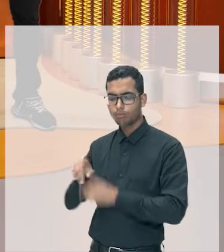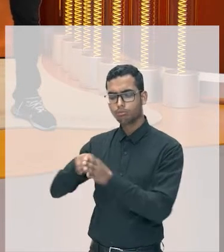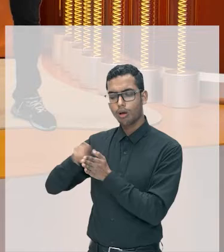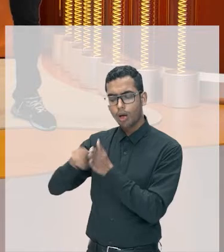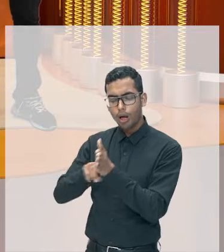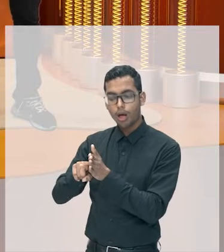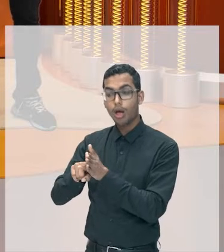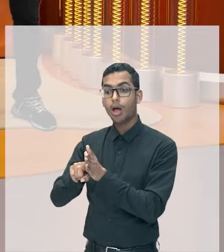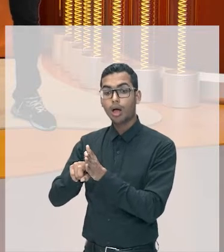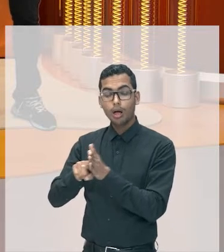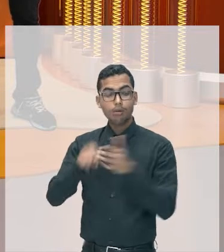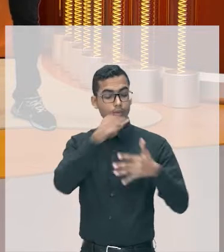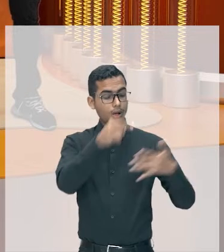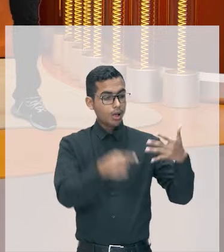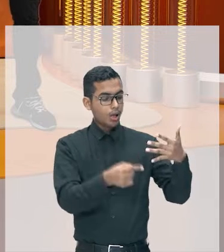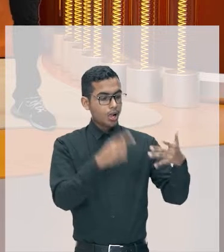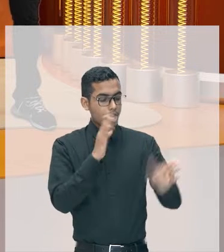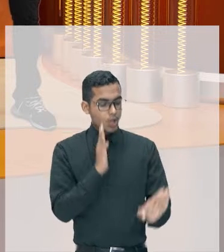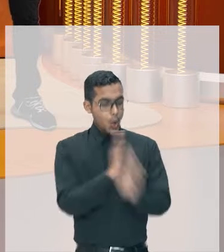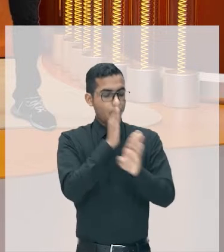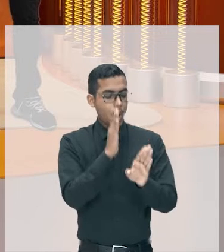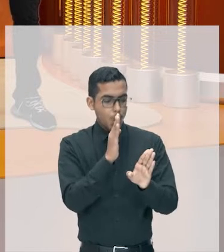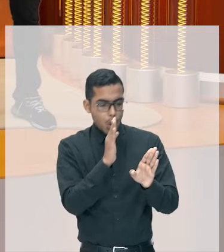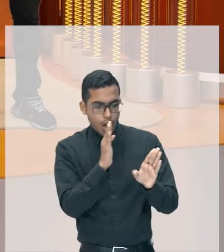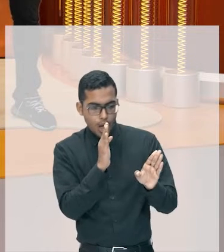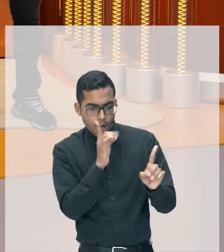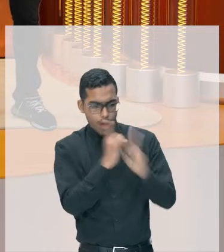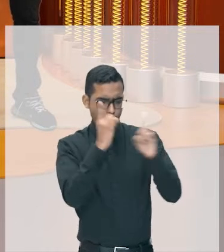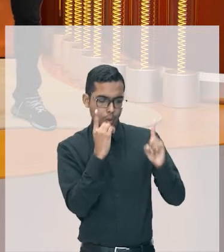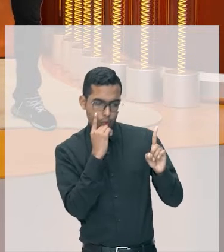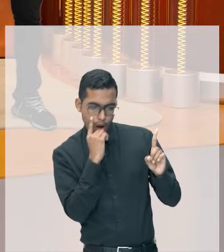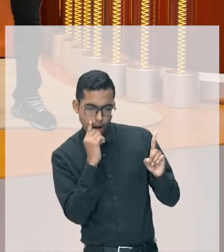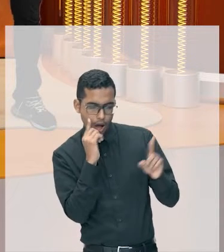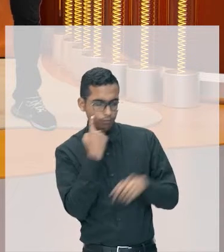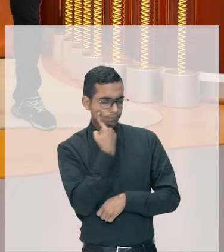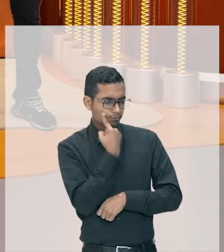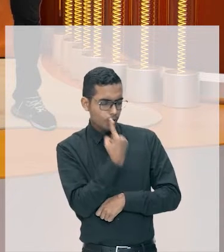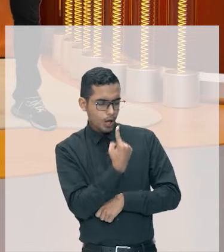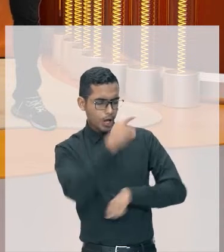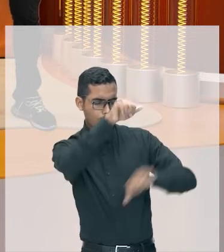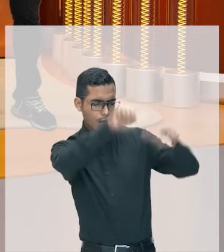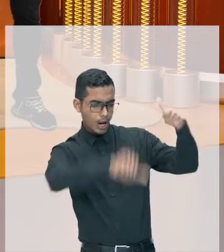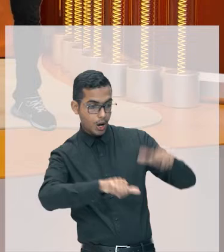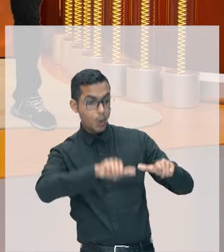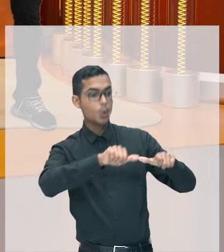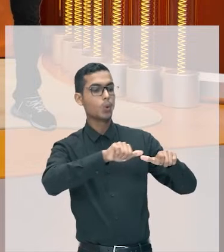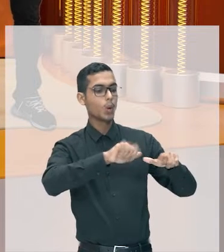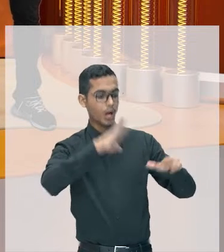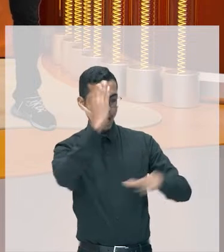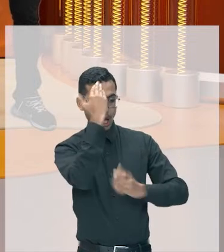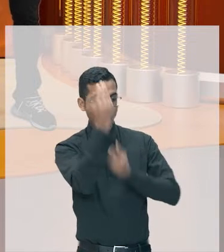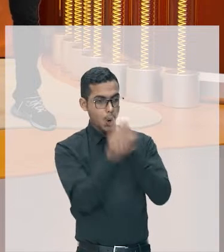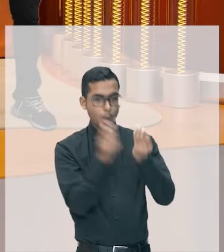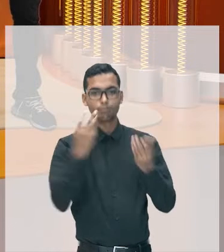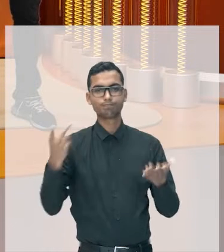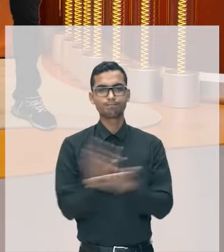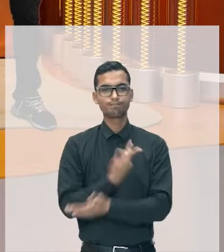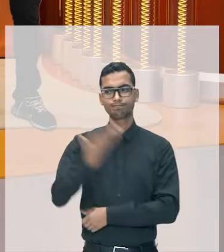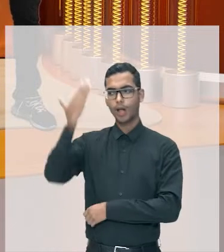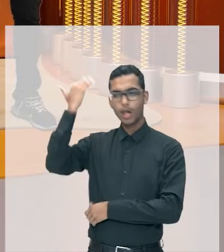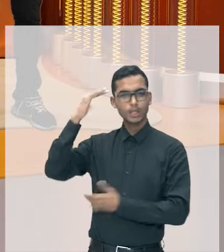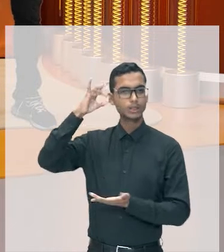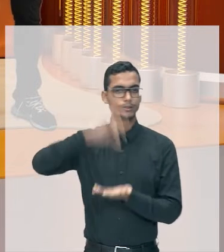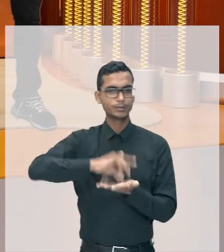entender como as pessoas viviam e o que aconteceu antigamente. Essas pistas ajudam a montar o quebra-cabeça